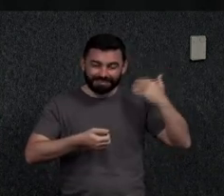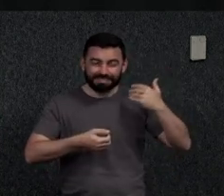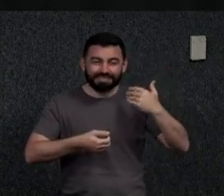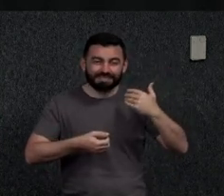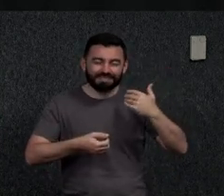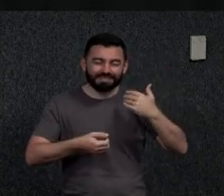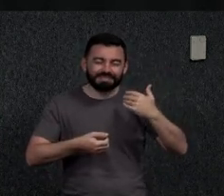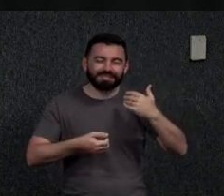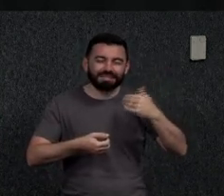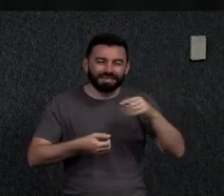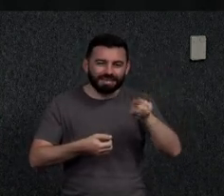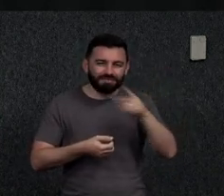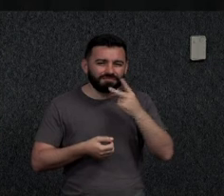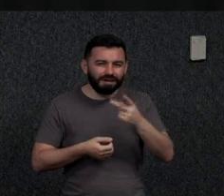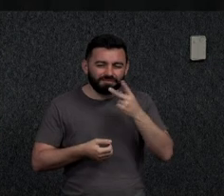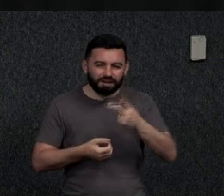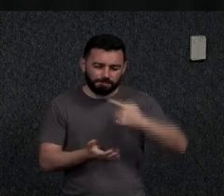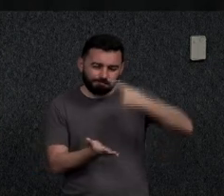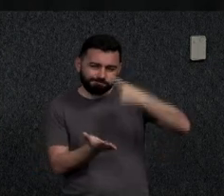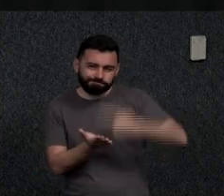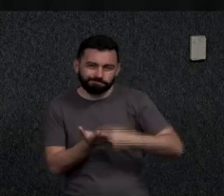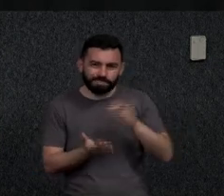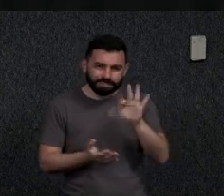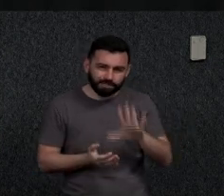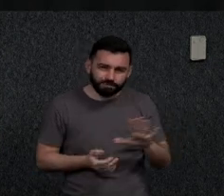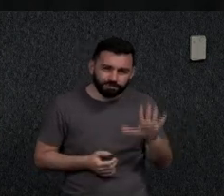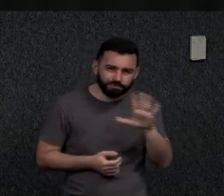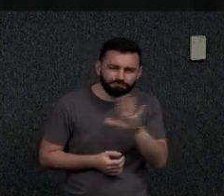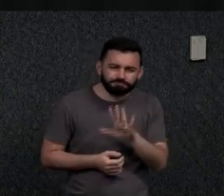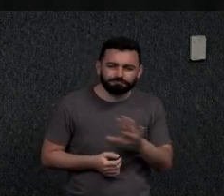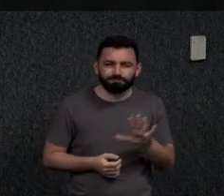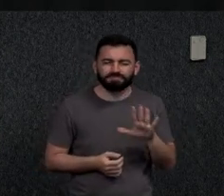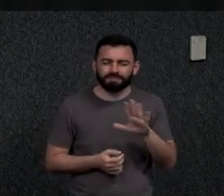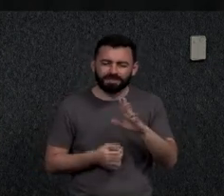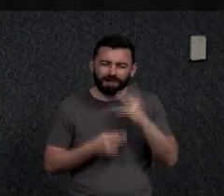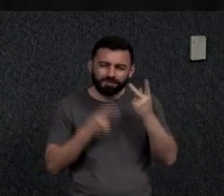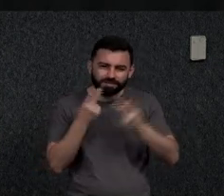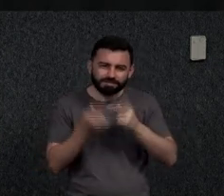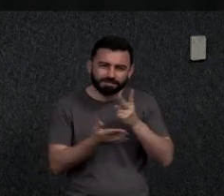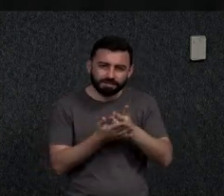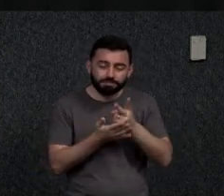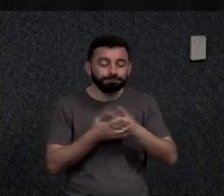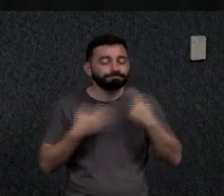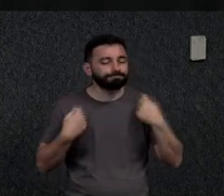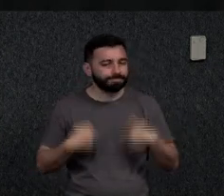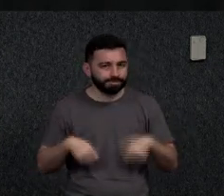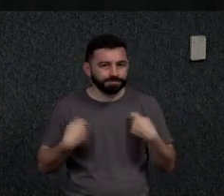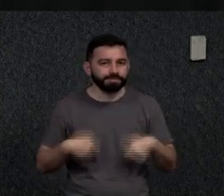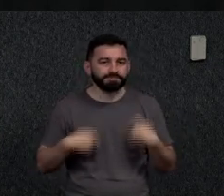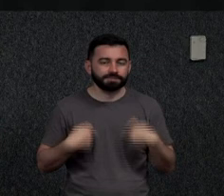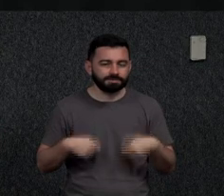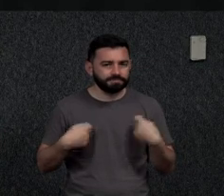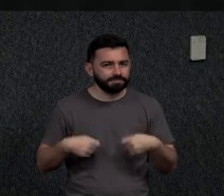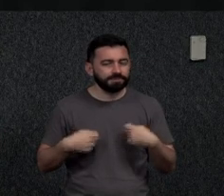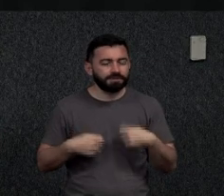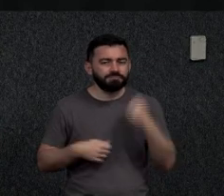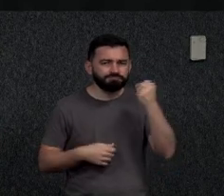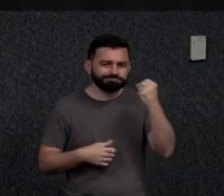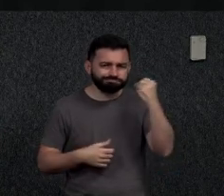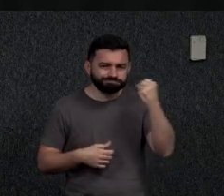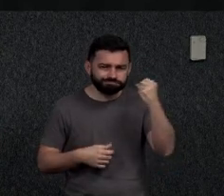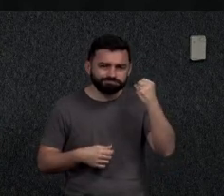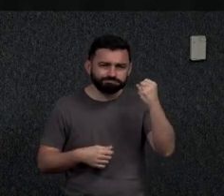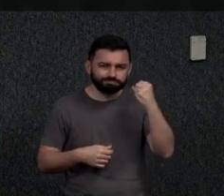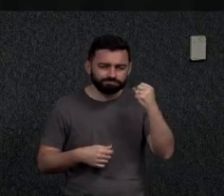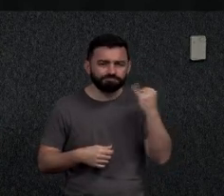67% vai para a capital federal, para Brasília, e apenas 26, 27%